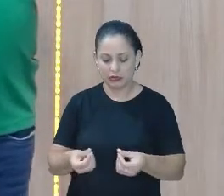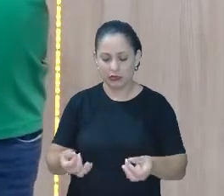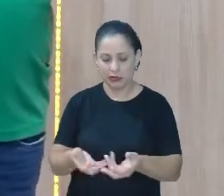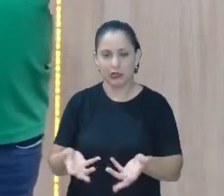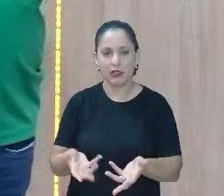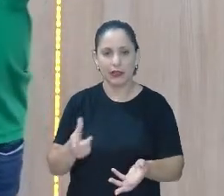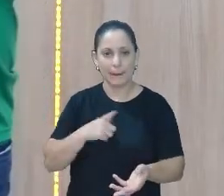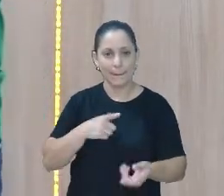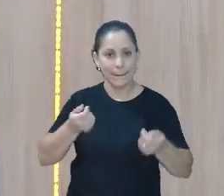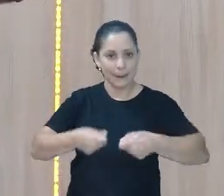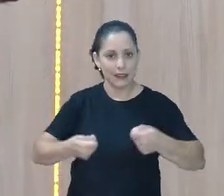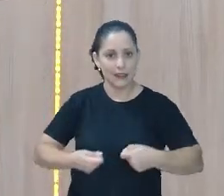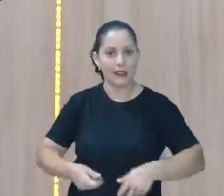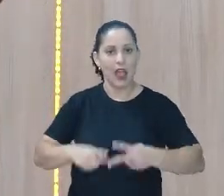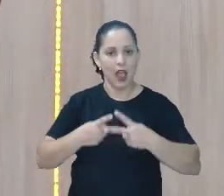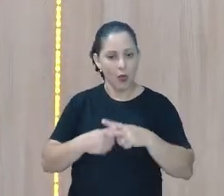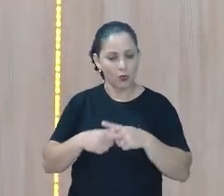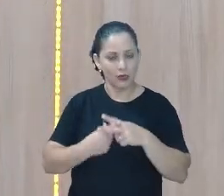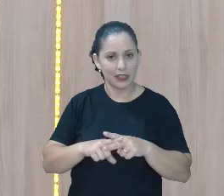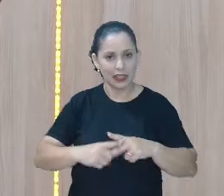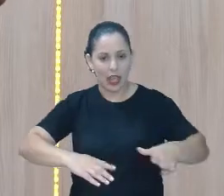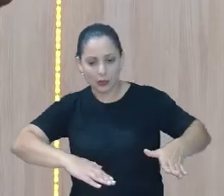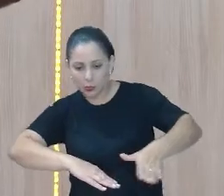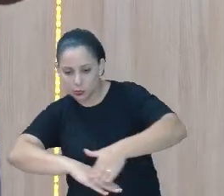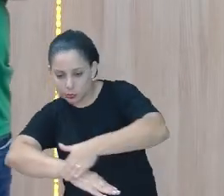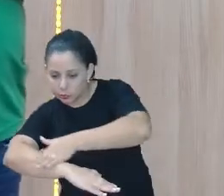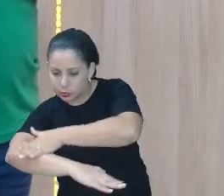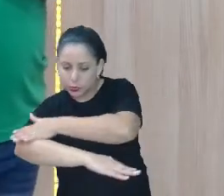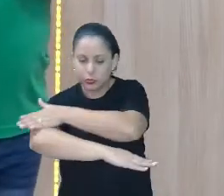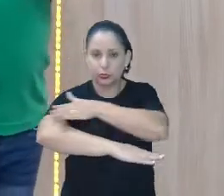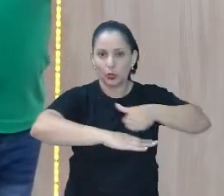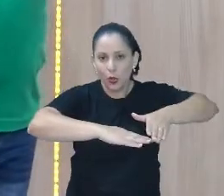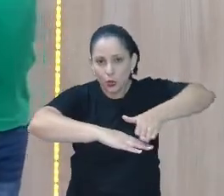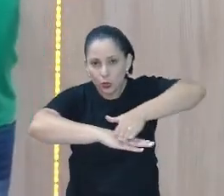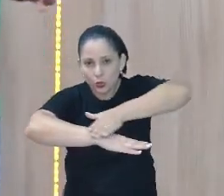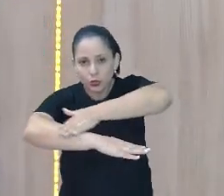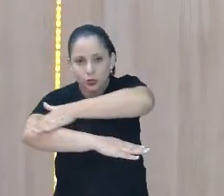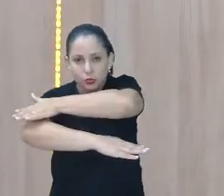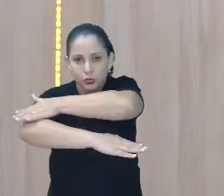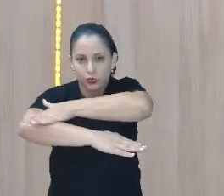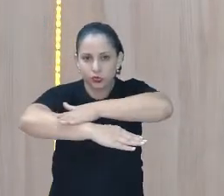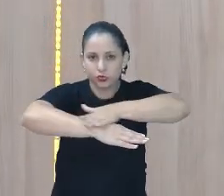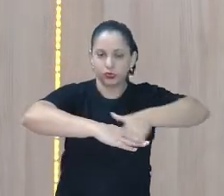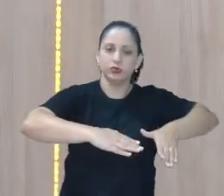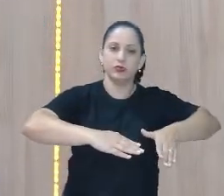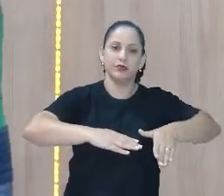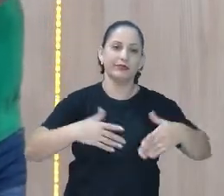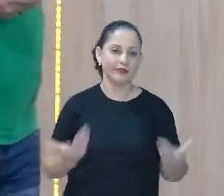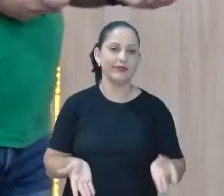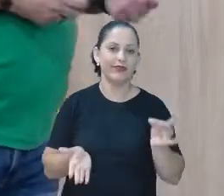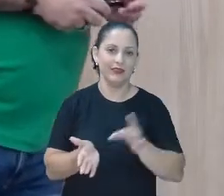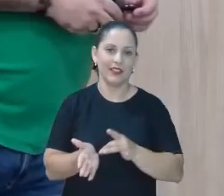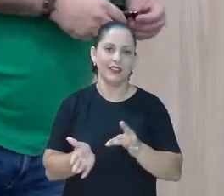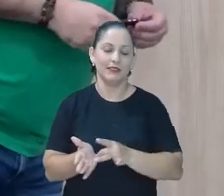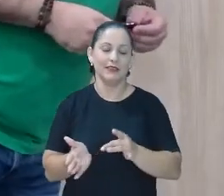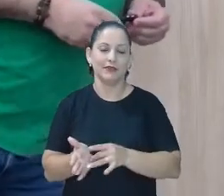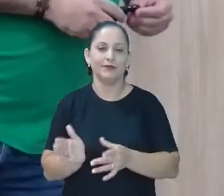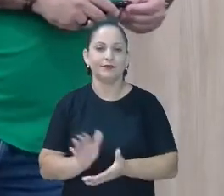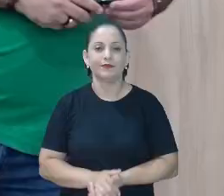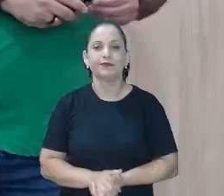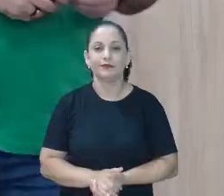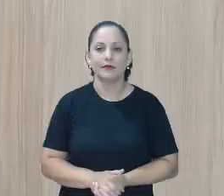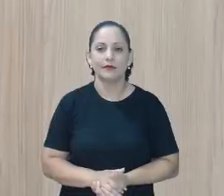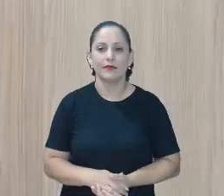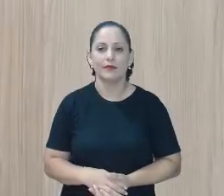asfalto, né, ele vire farofa, né, assim, não comparando, porque a farofa é mais gostosa, não é verdade, professora?